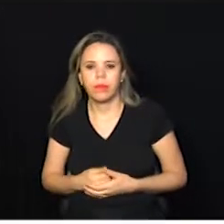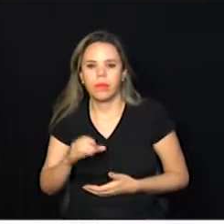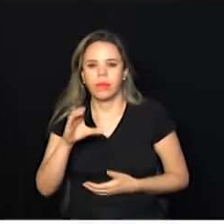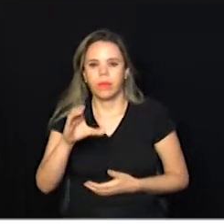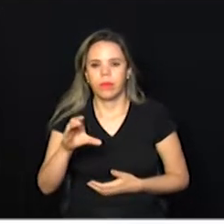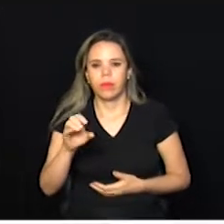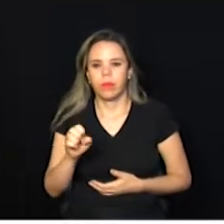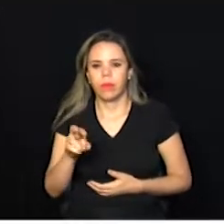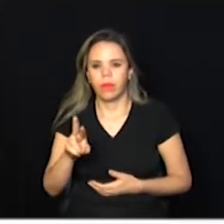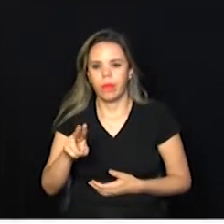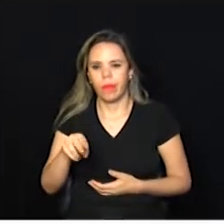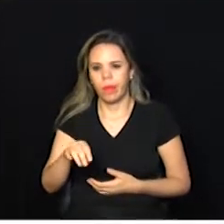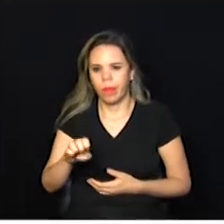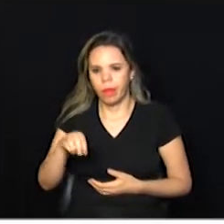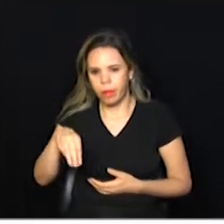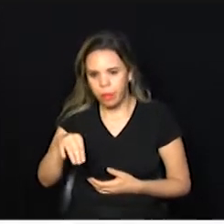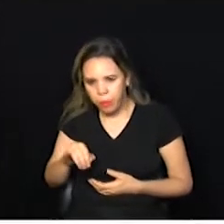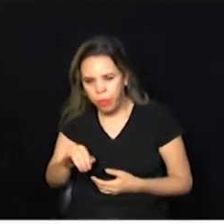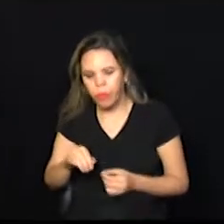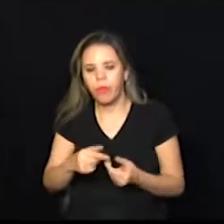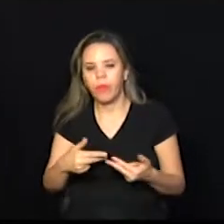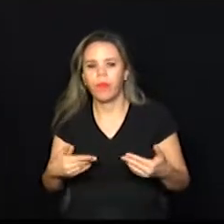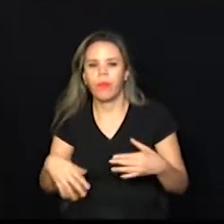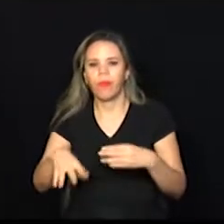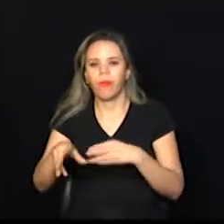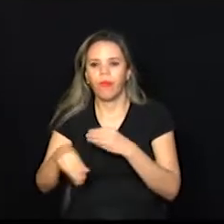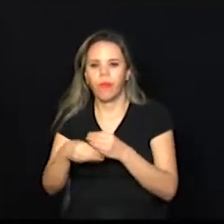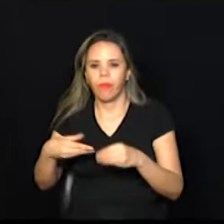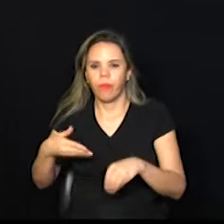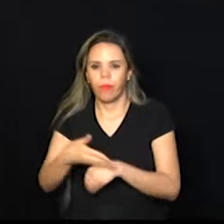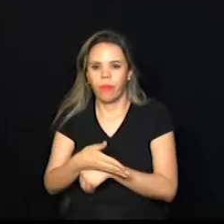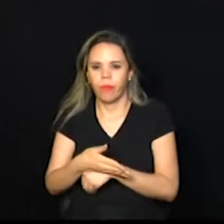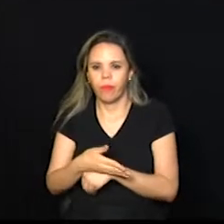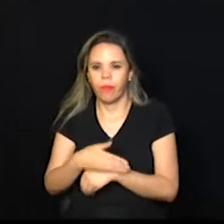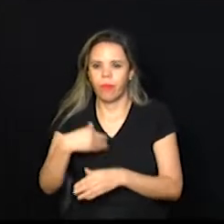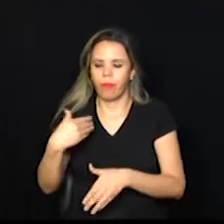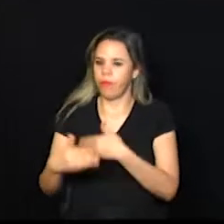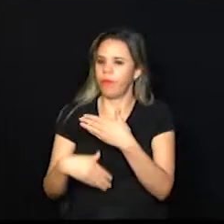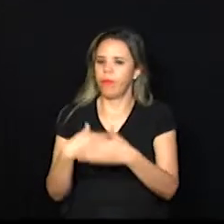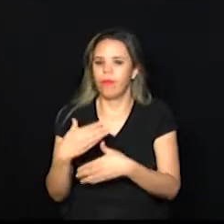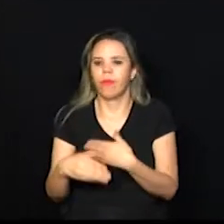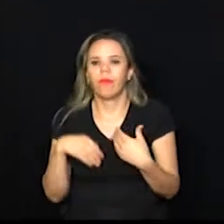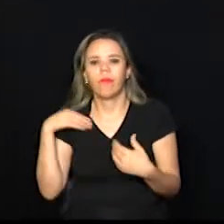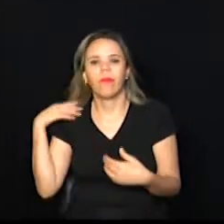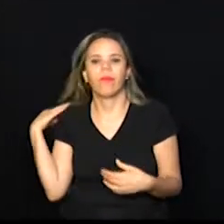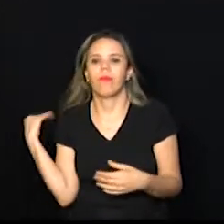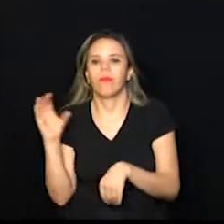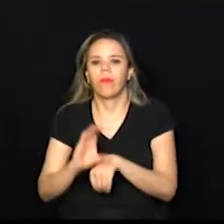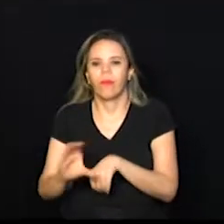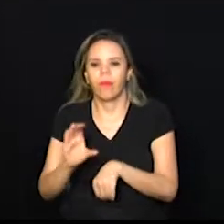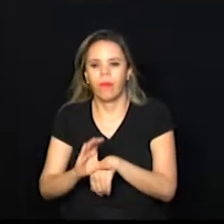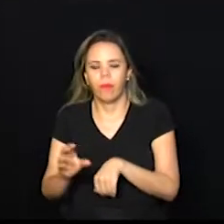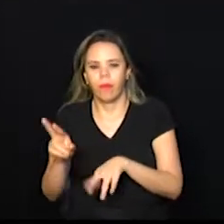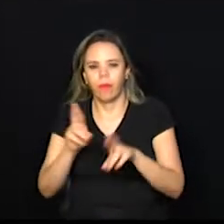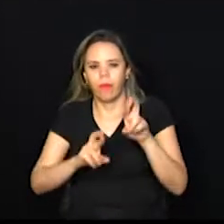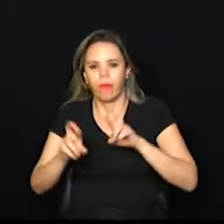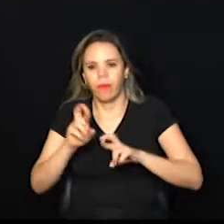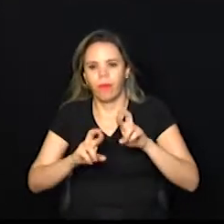né, Ana Cláudia, e os demais que possam vir no meio desse processo. A capacitação e supervisão, eu estou